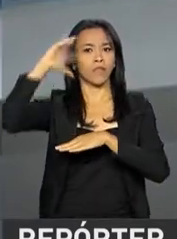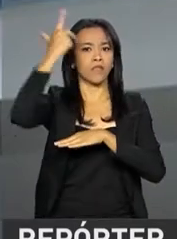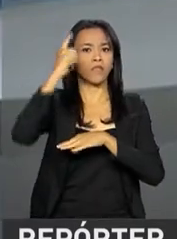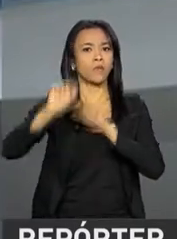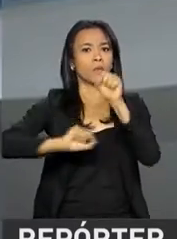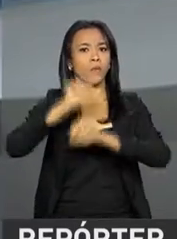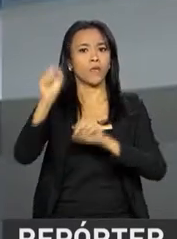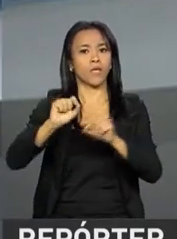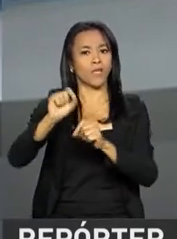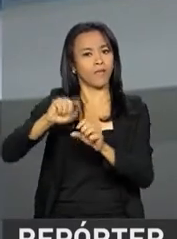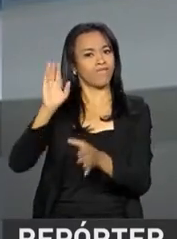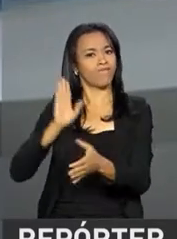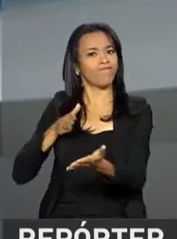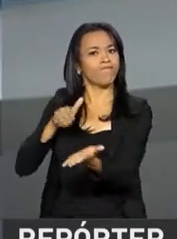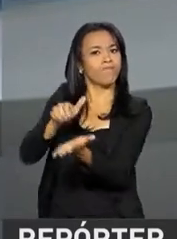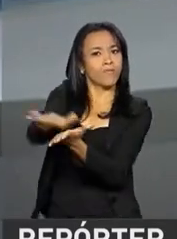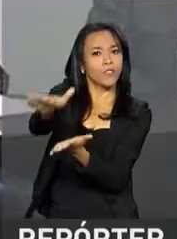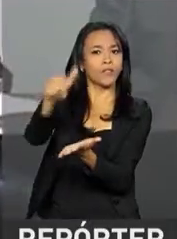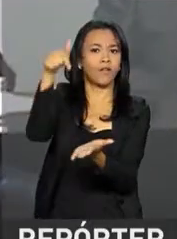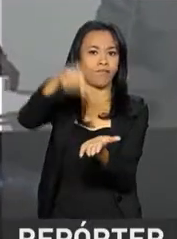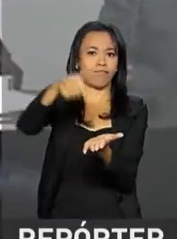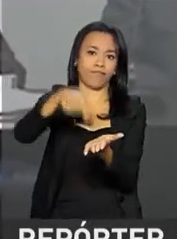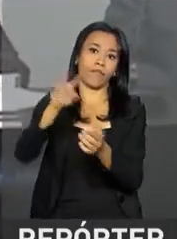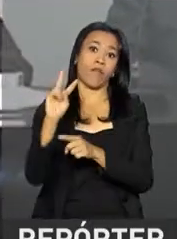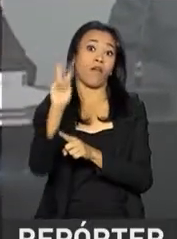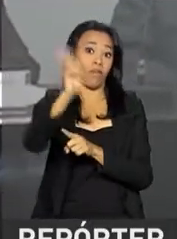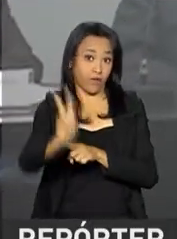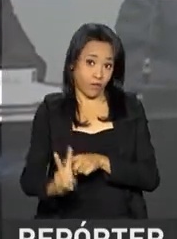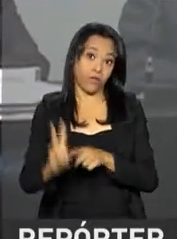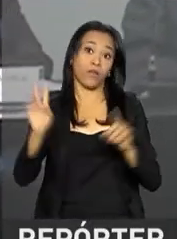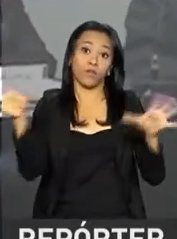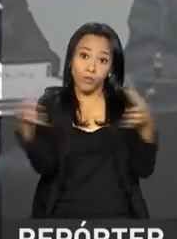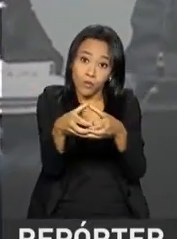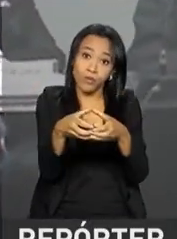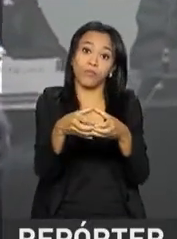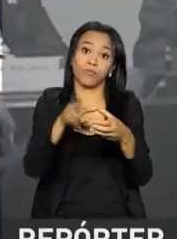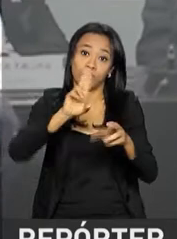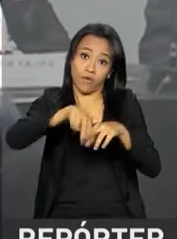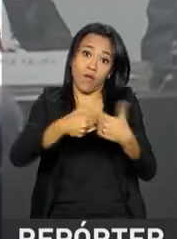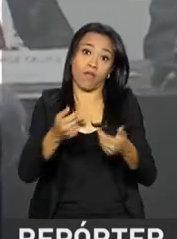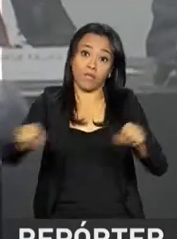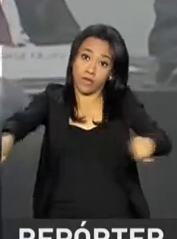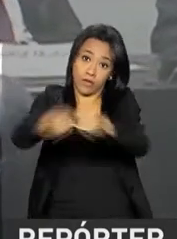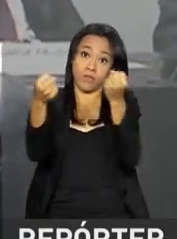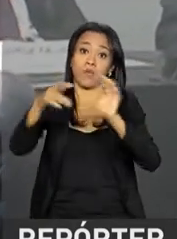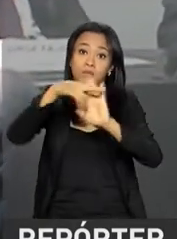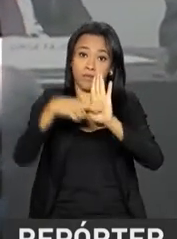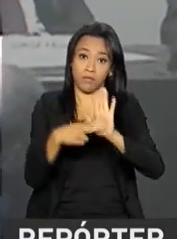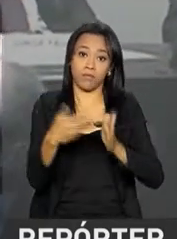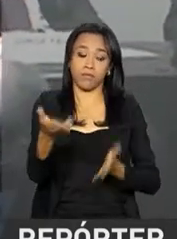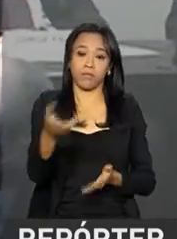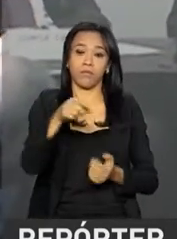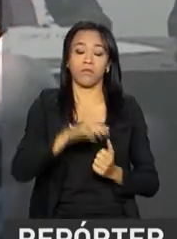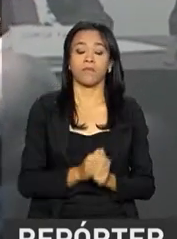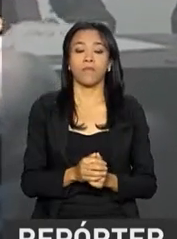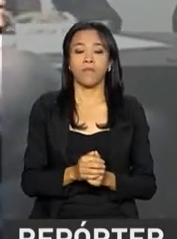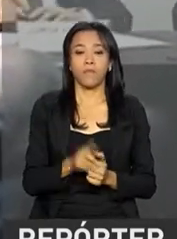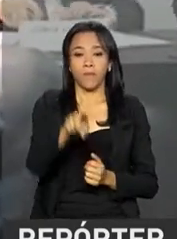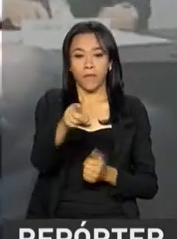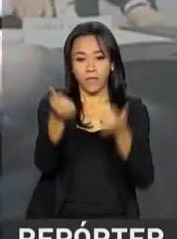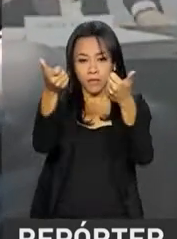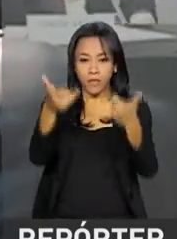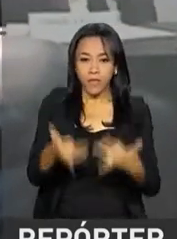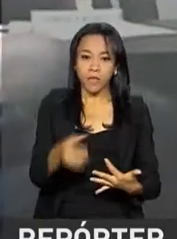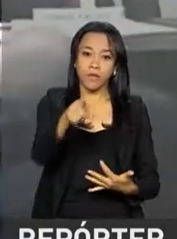unanimidade suspender a Venezuela do bloco por ruptura da ordem democrática. É um elemento a